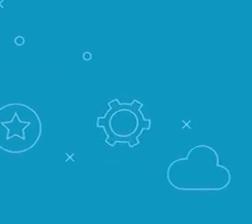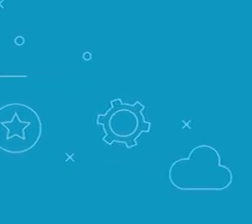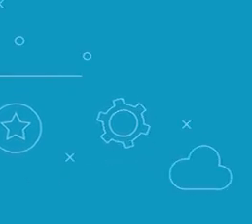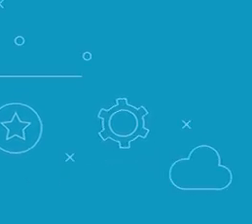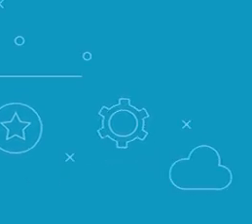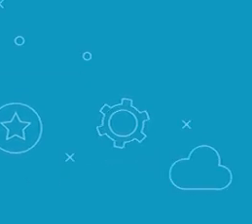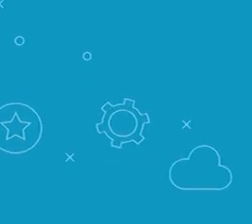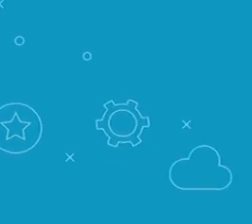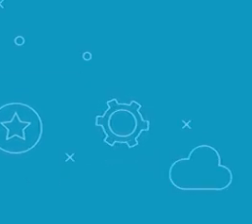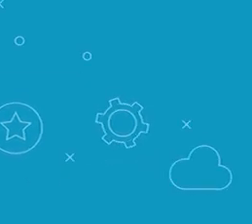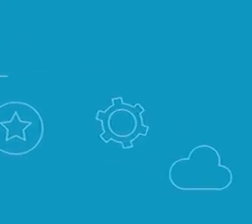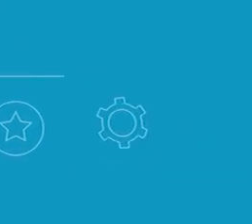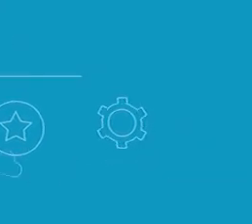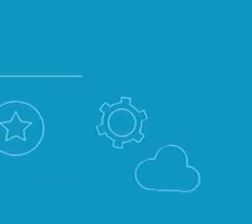aí